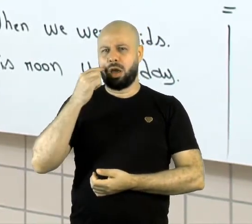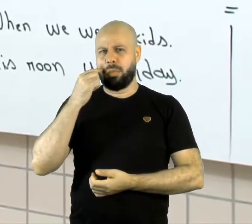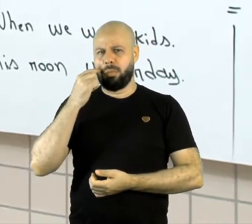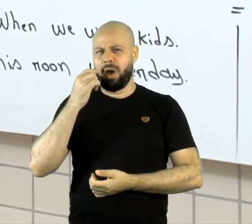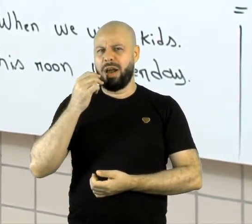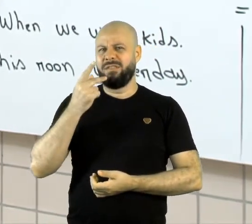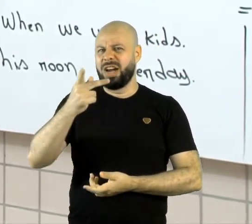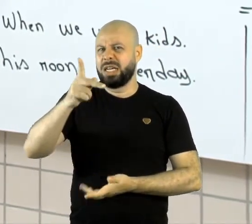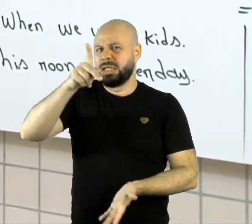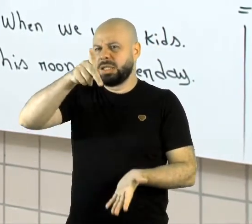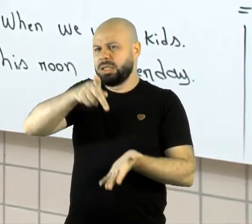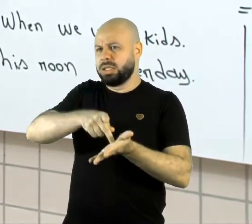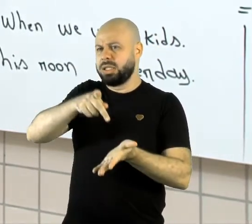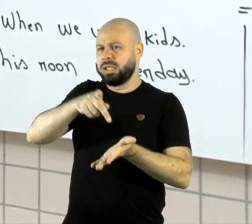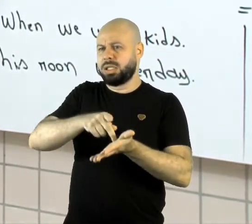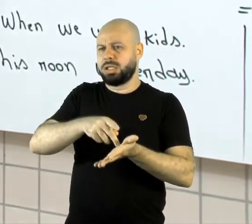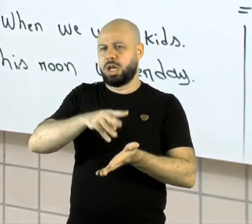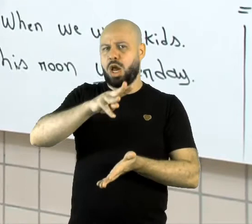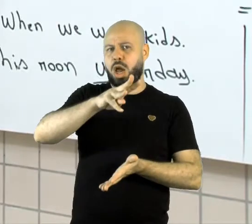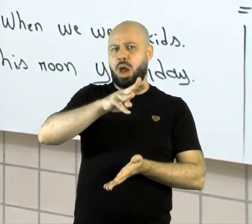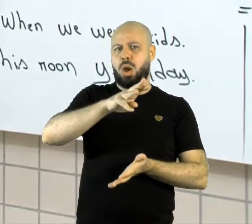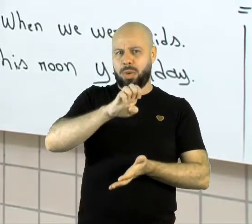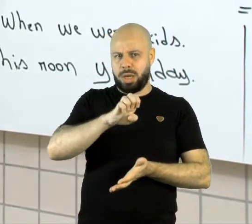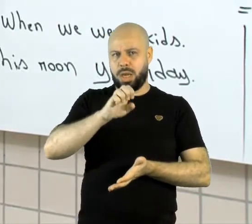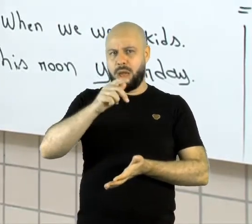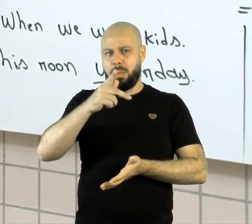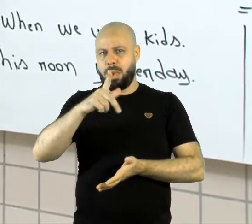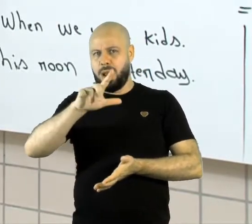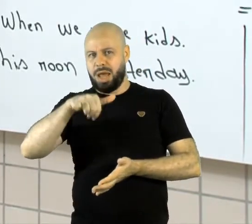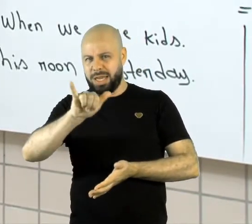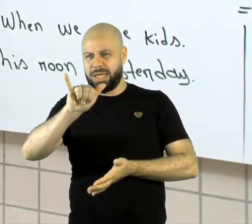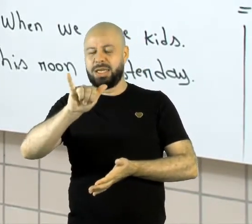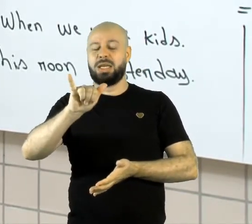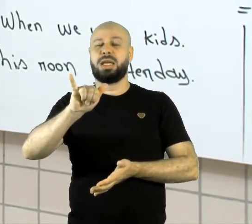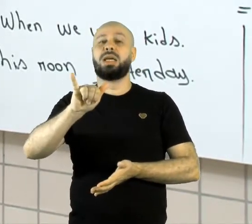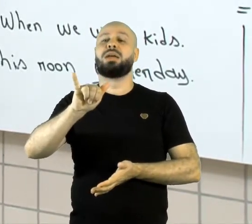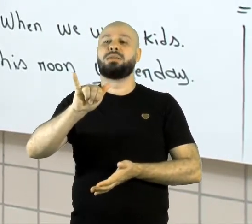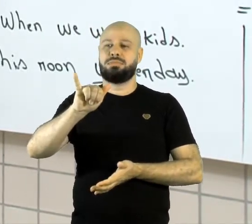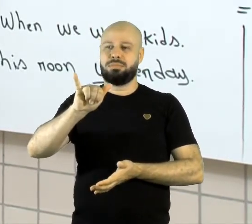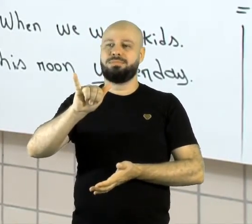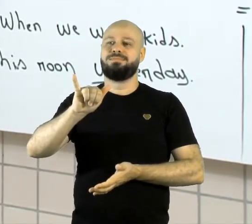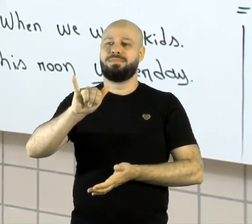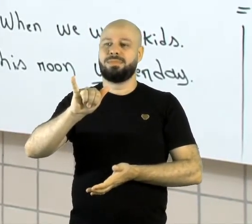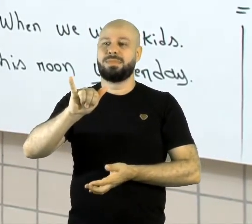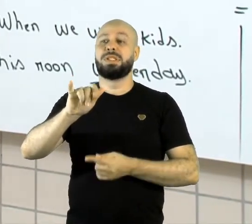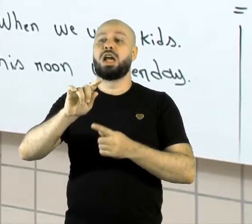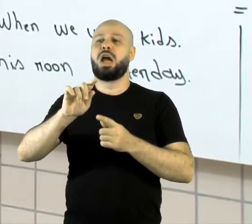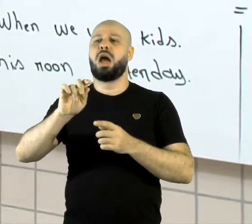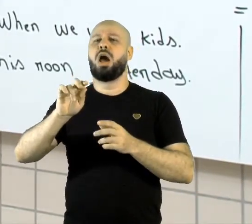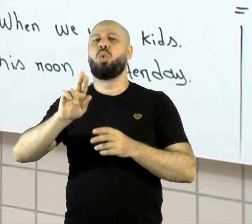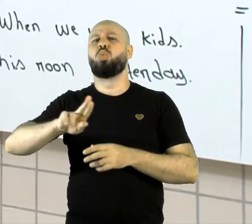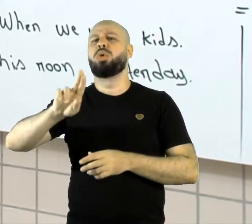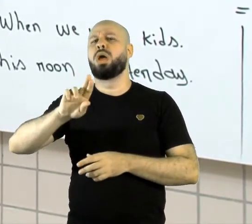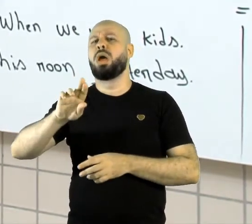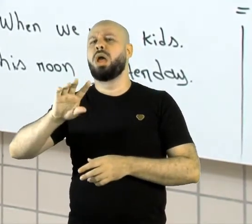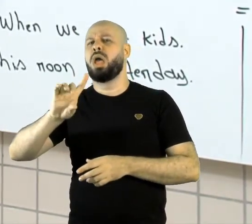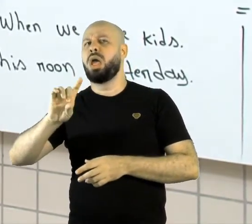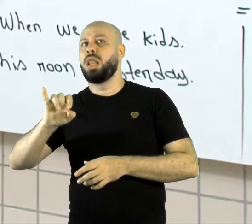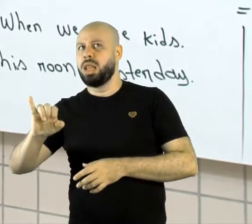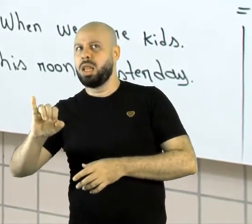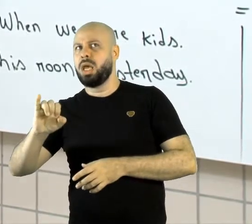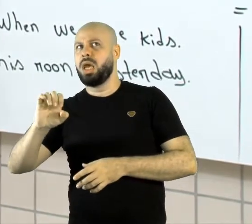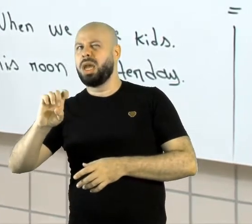afirmar we play, no caso é de, a gente usar então o passado, né? Então, we